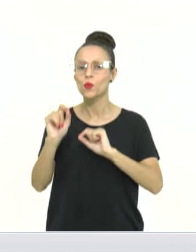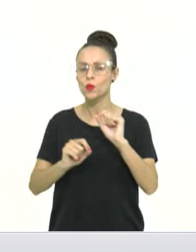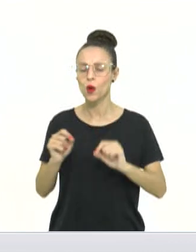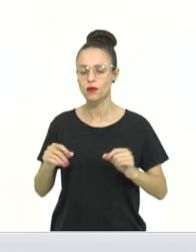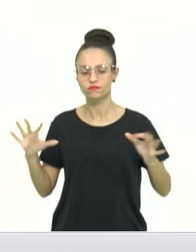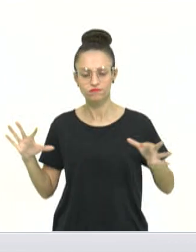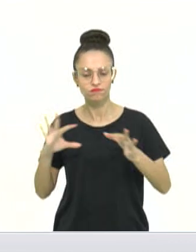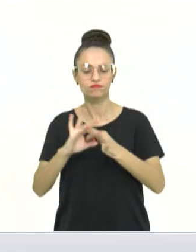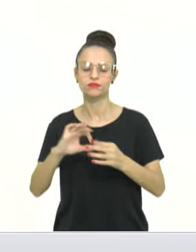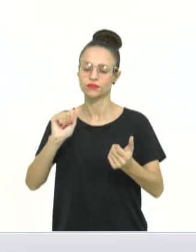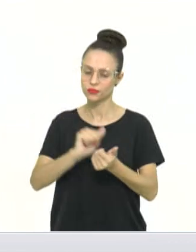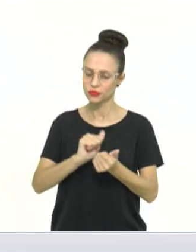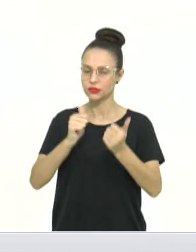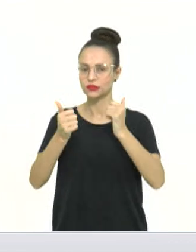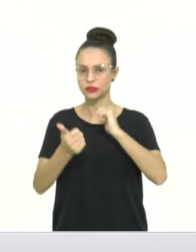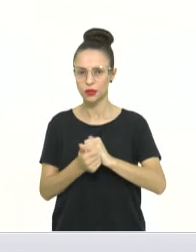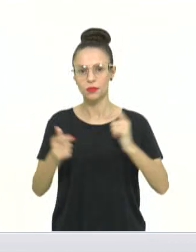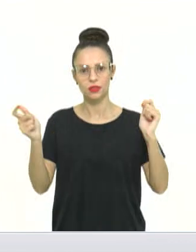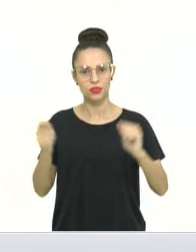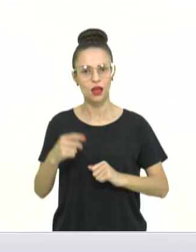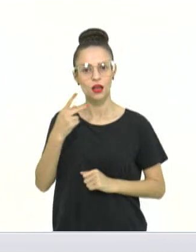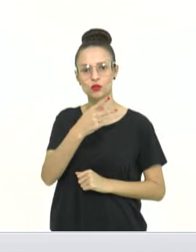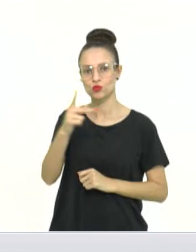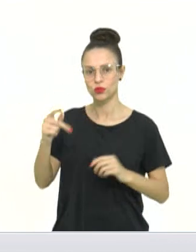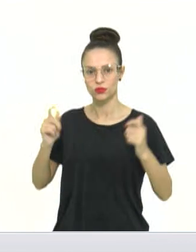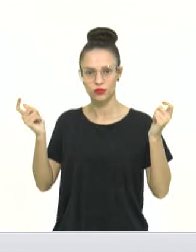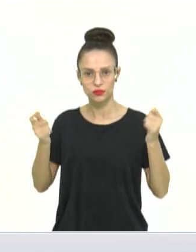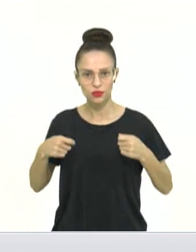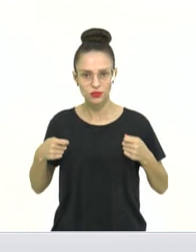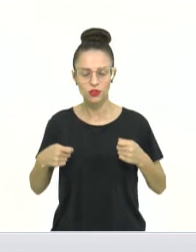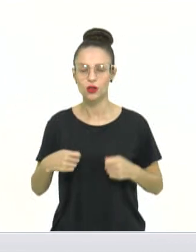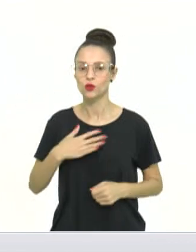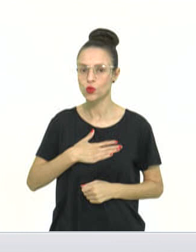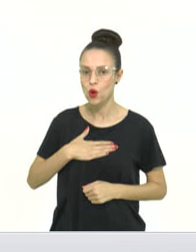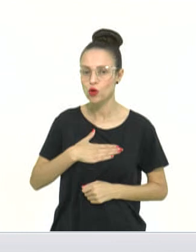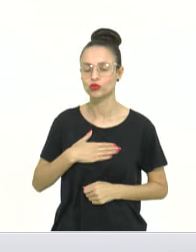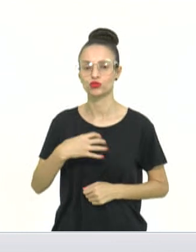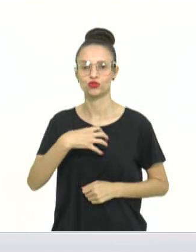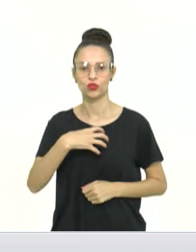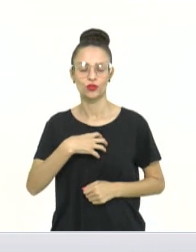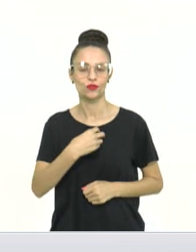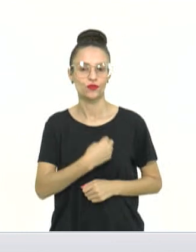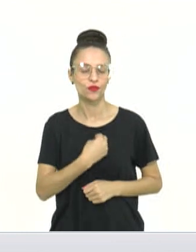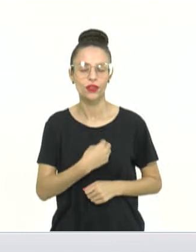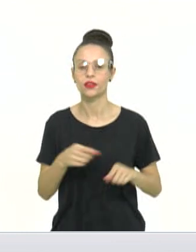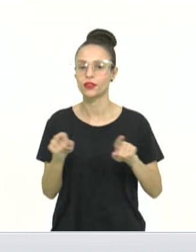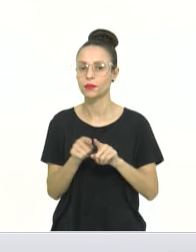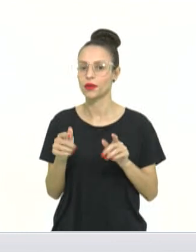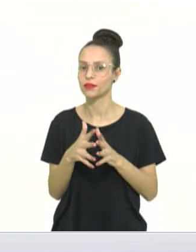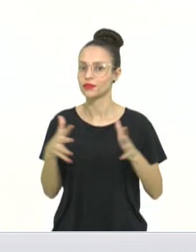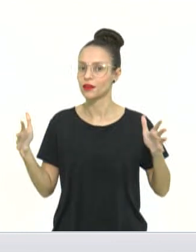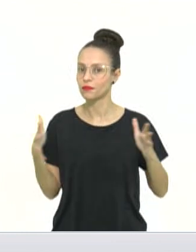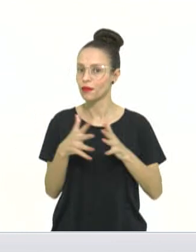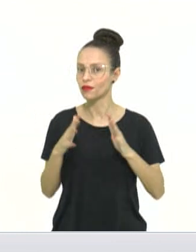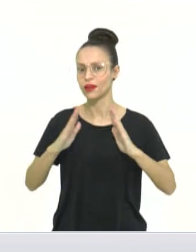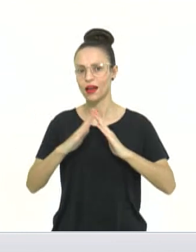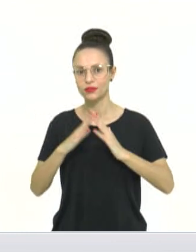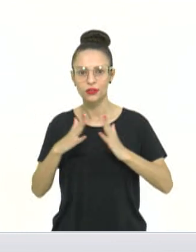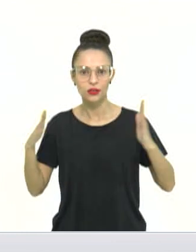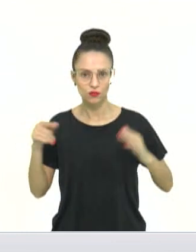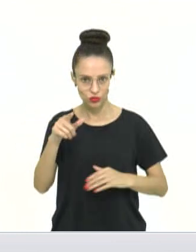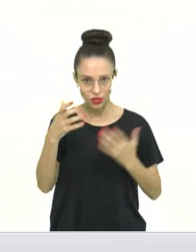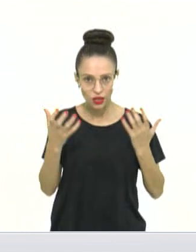melhor adapta-se às suas necessidades, gostos, estilos de vida e tamanho do lar. Você quer